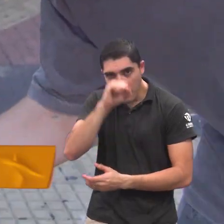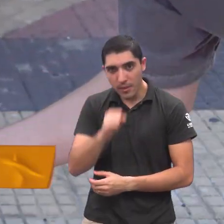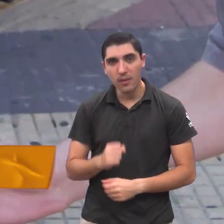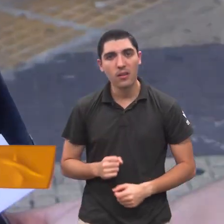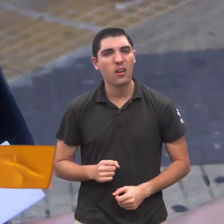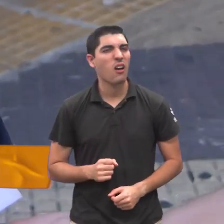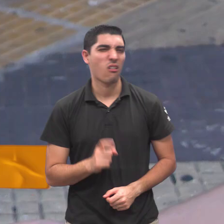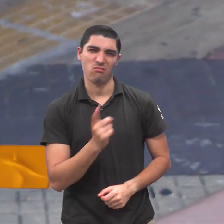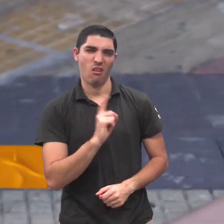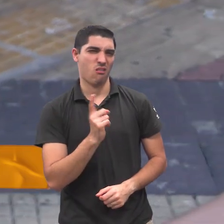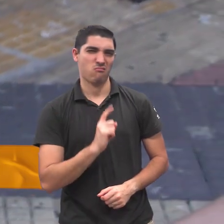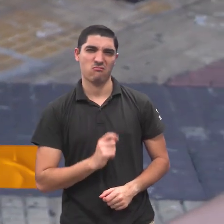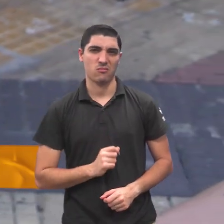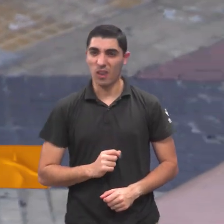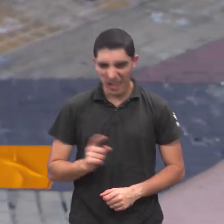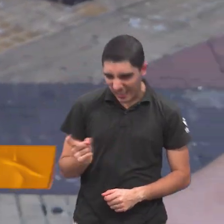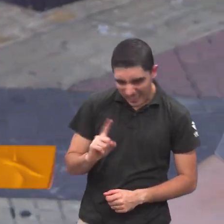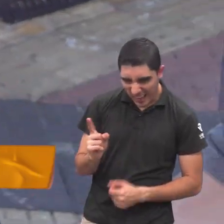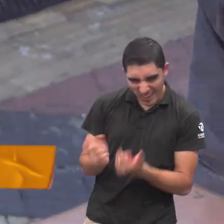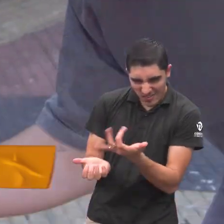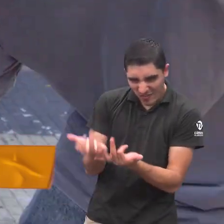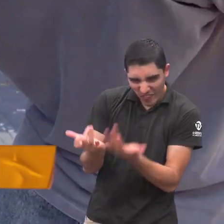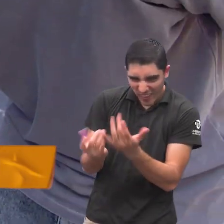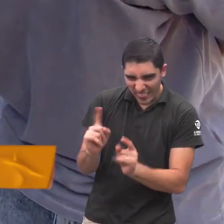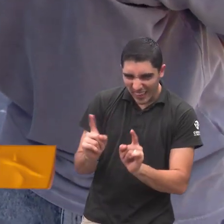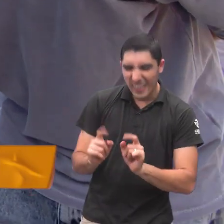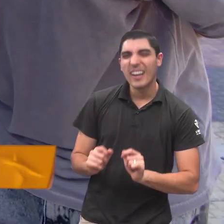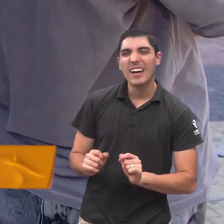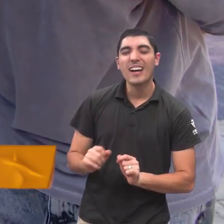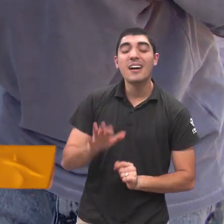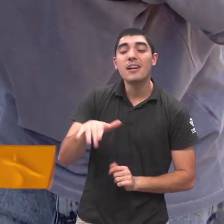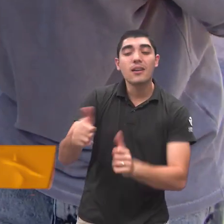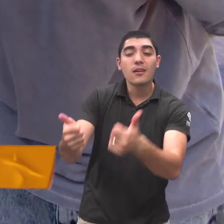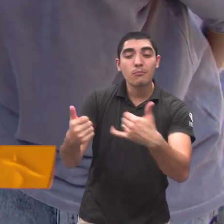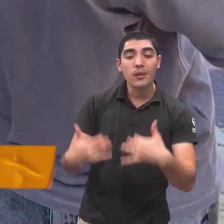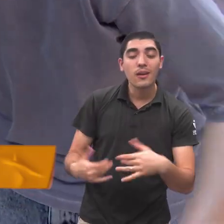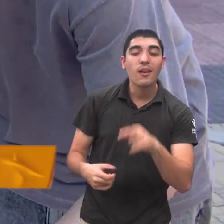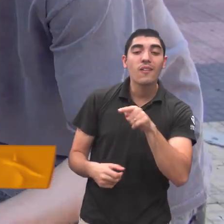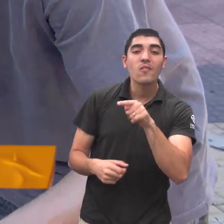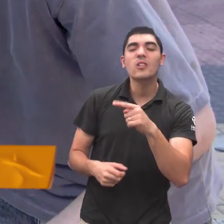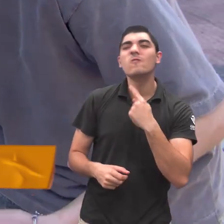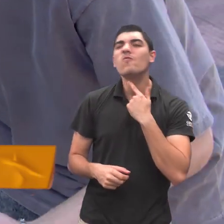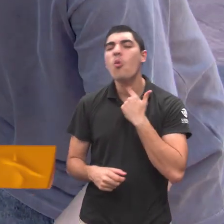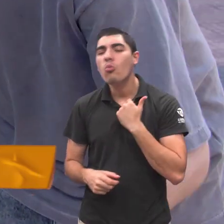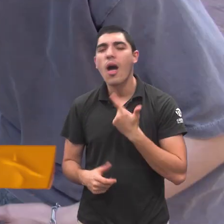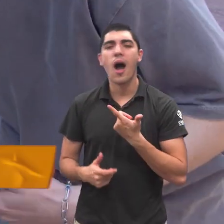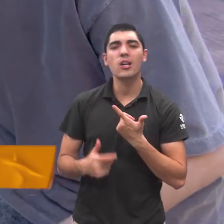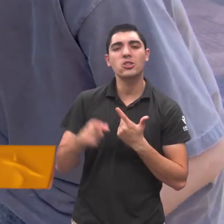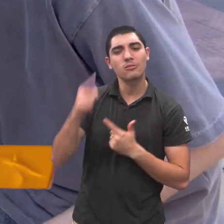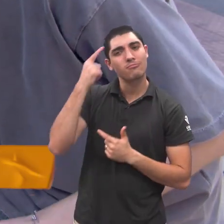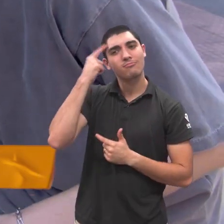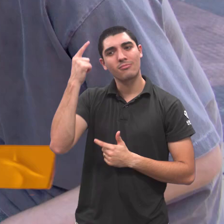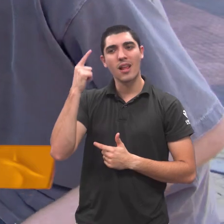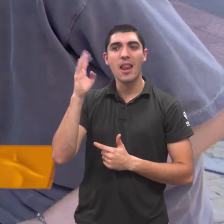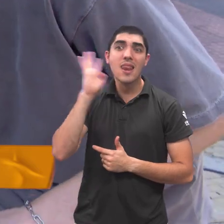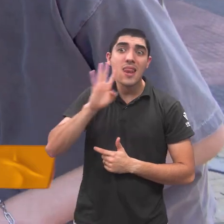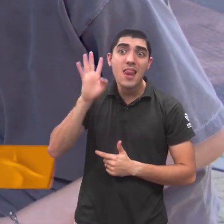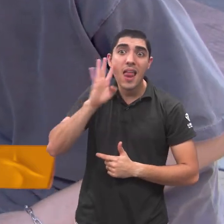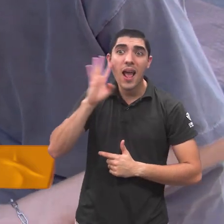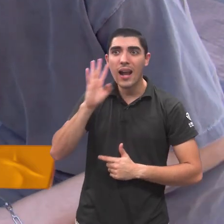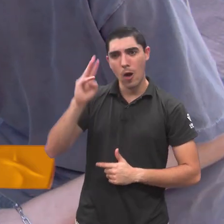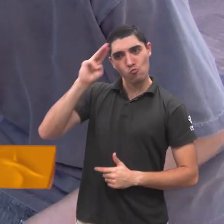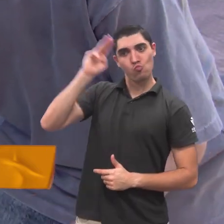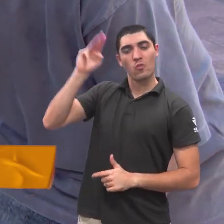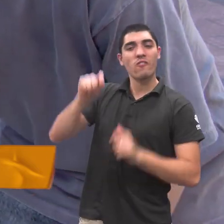fogo? Não. Não gostaria de aprender a fazer fogo? Fala pra gente, o que você gostaria de fazer? O que você acha que seria